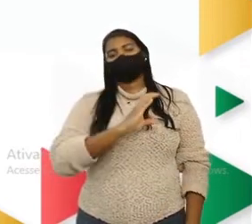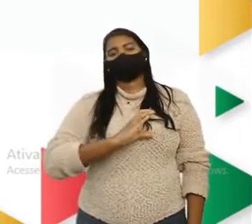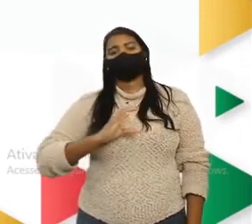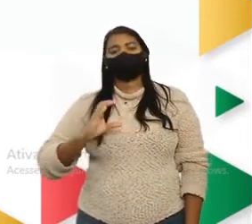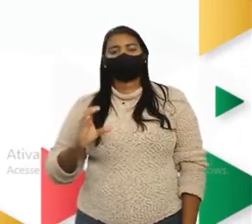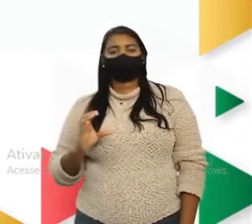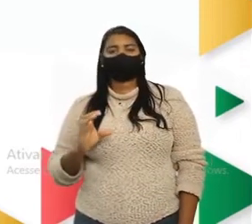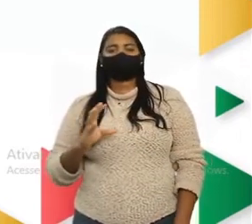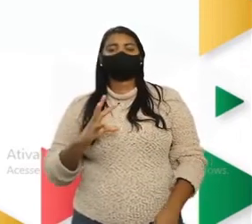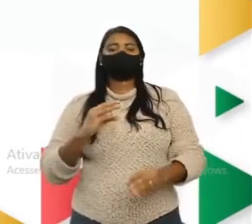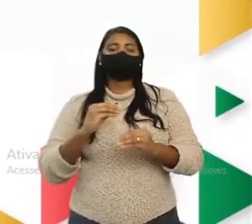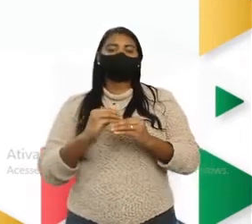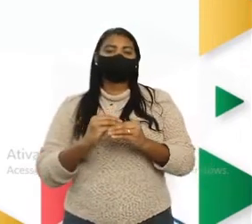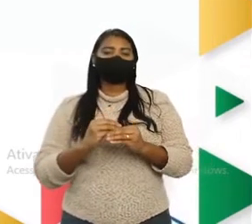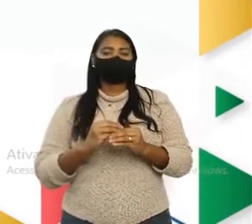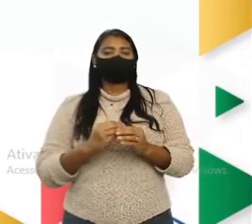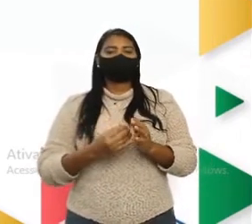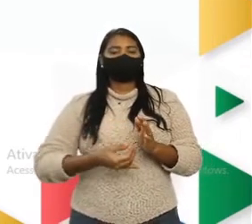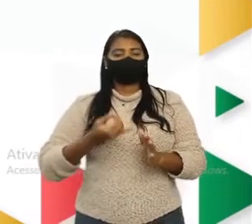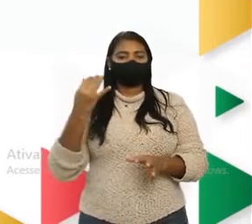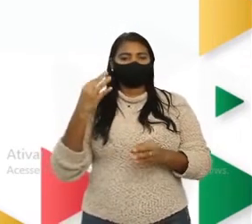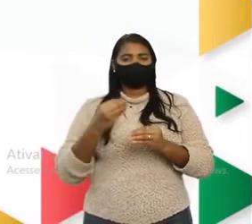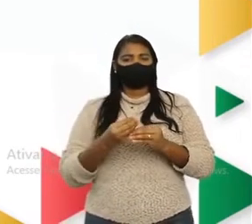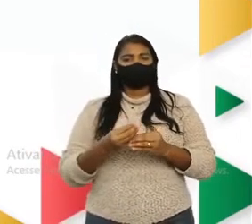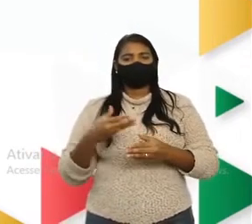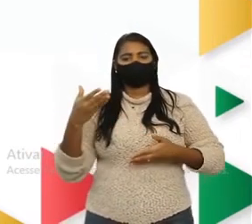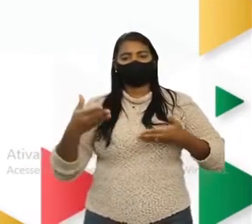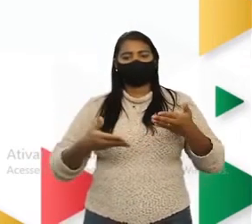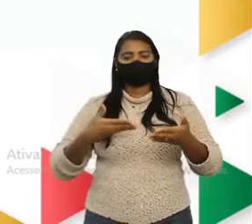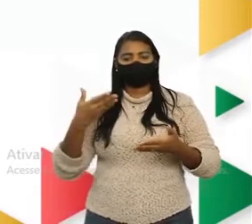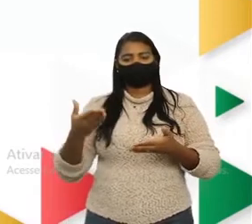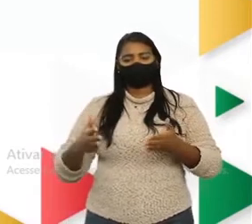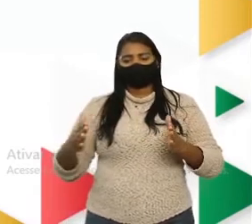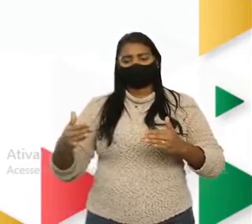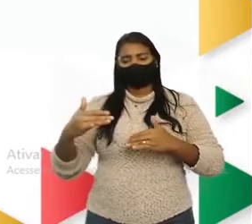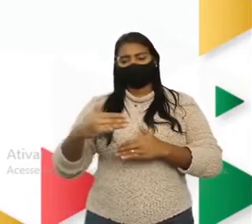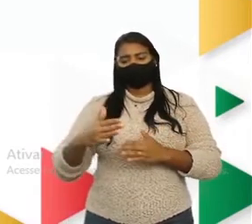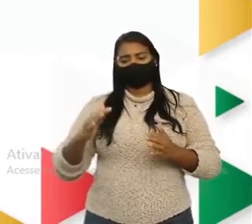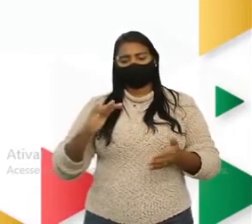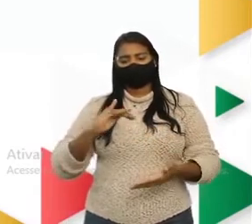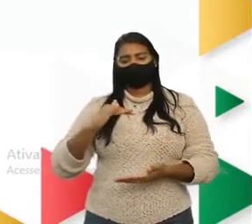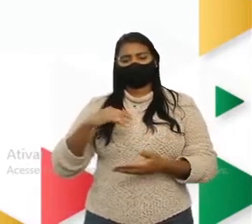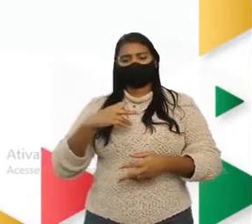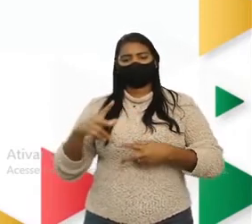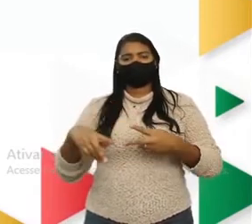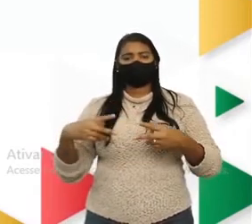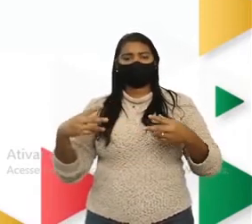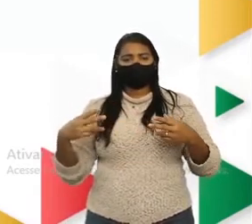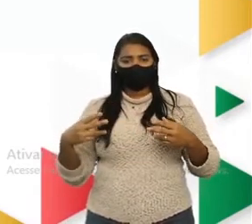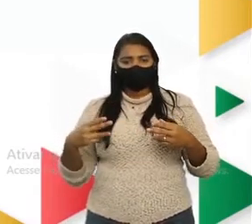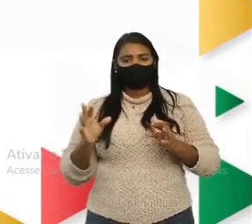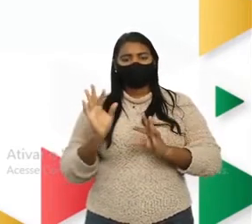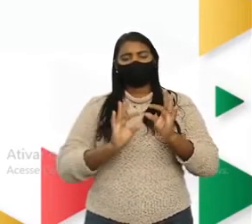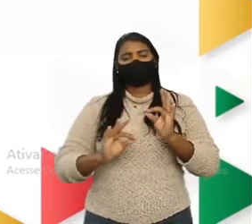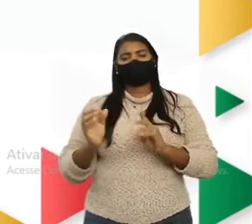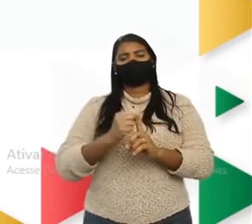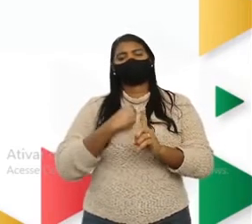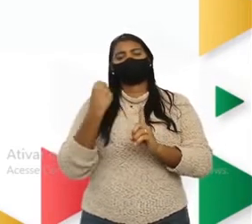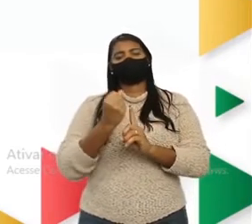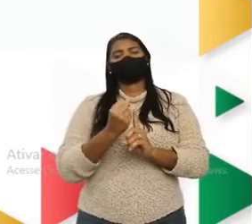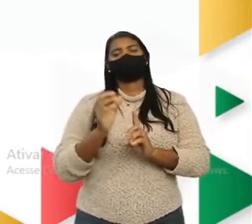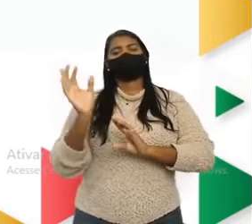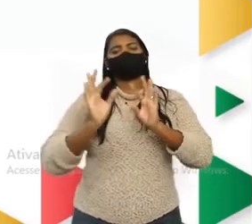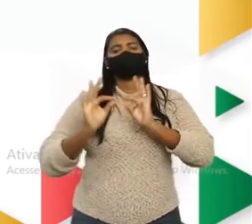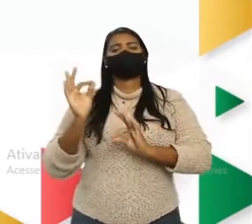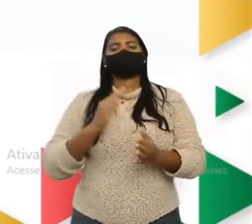as corporações de ofício, as cooperativas, as caixas de beneficência, as sociedades de auxílio mútuo, a gente já